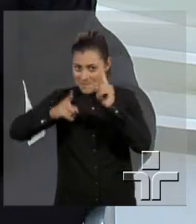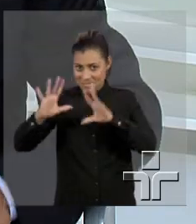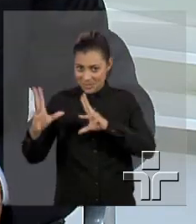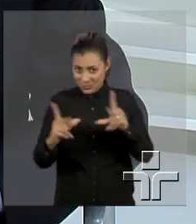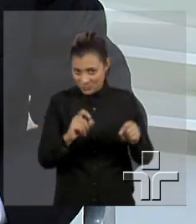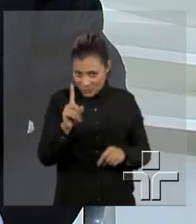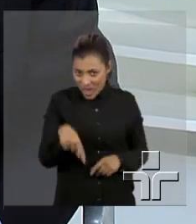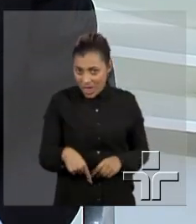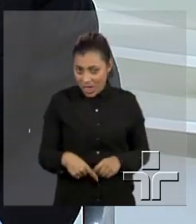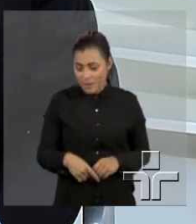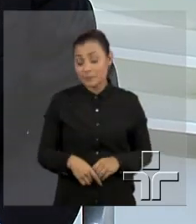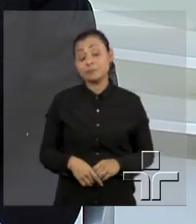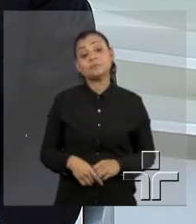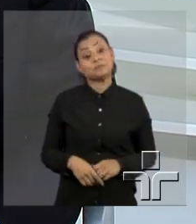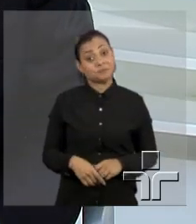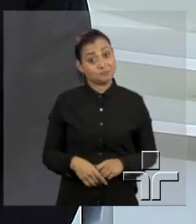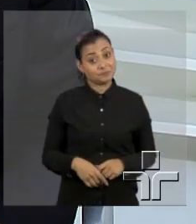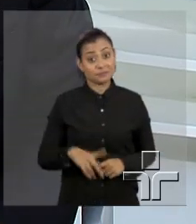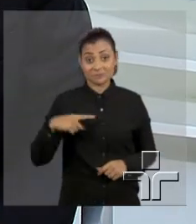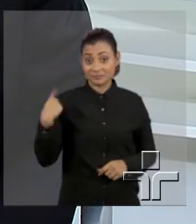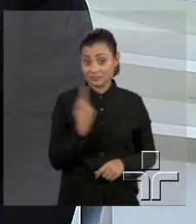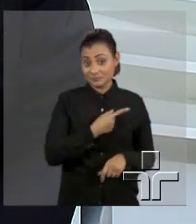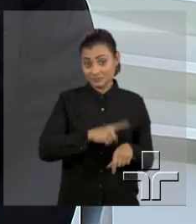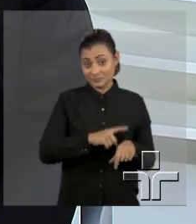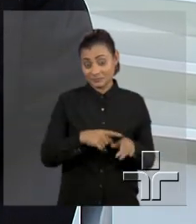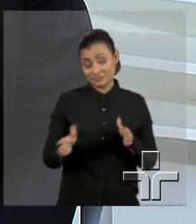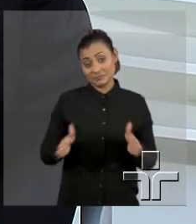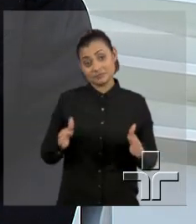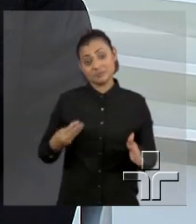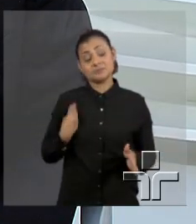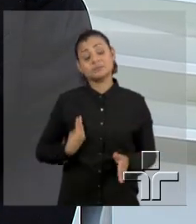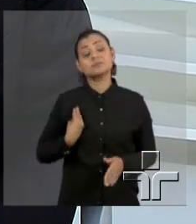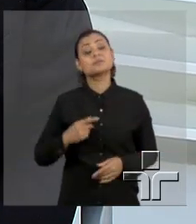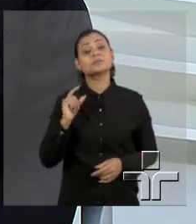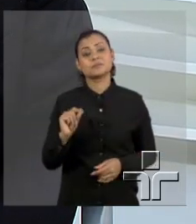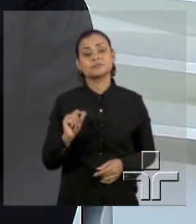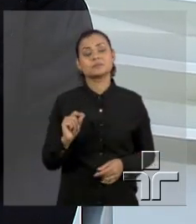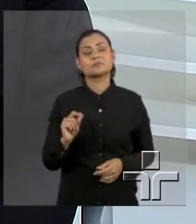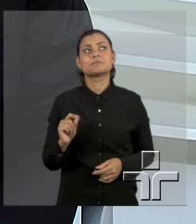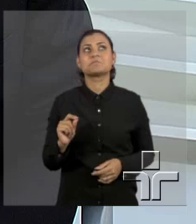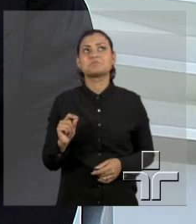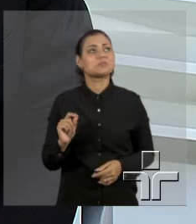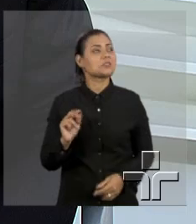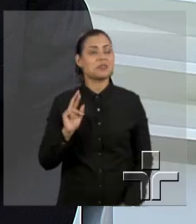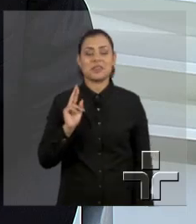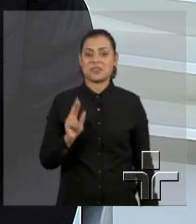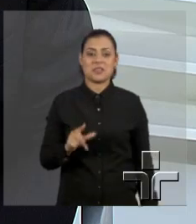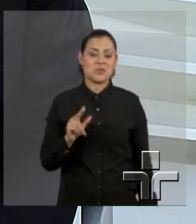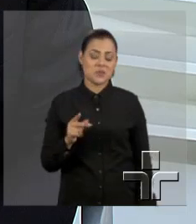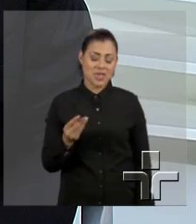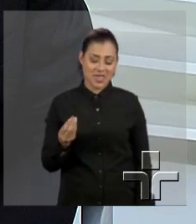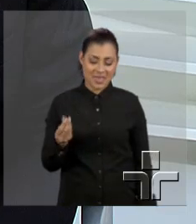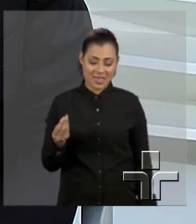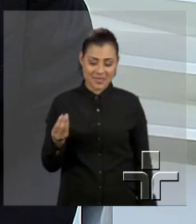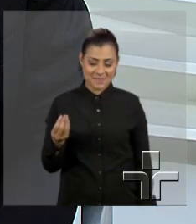Nós estamos vivendo uma era que já não é simplesmente